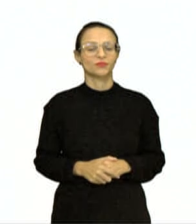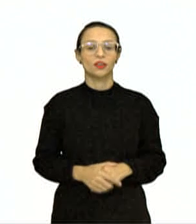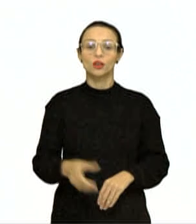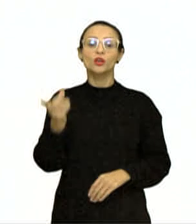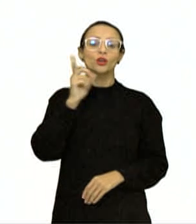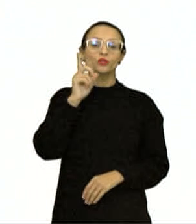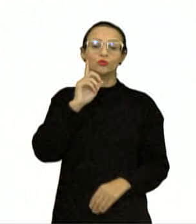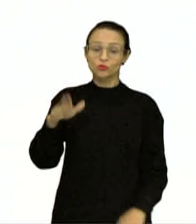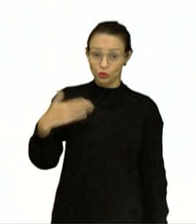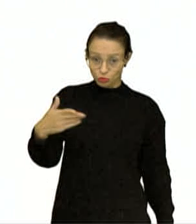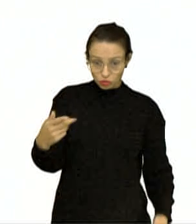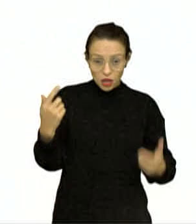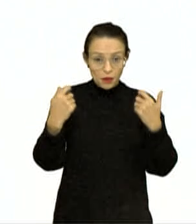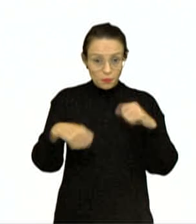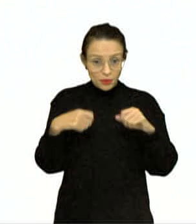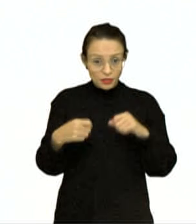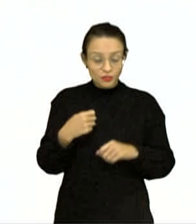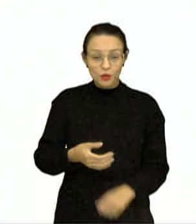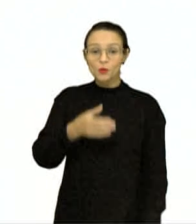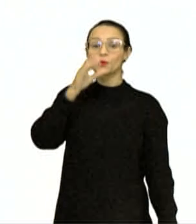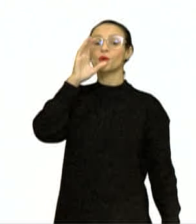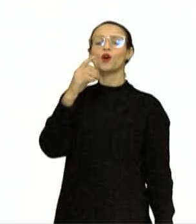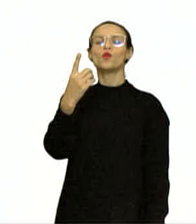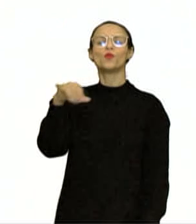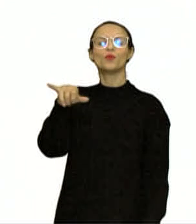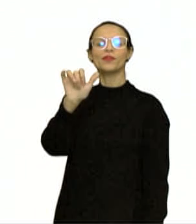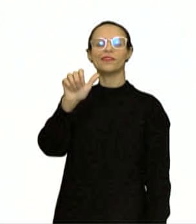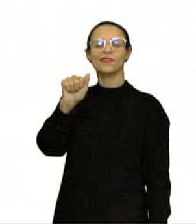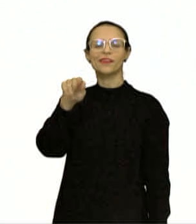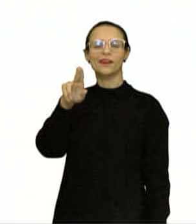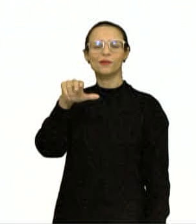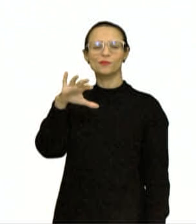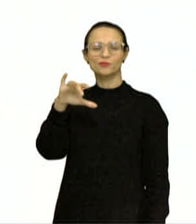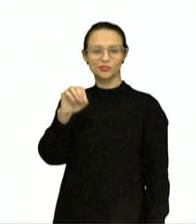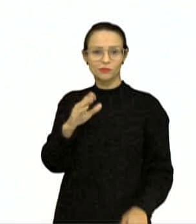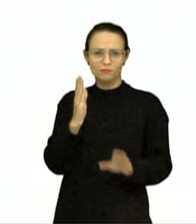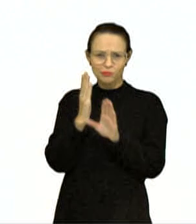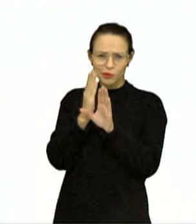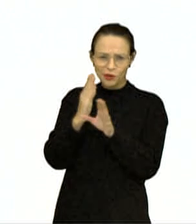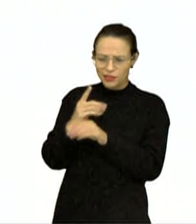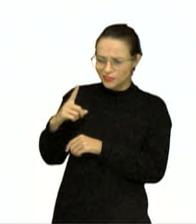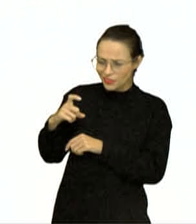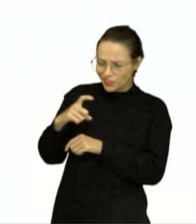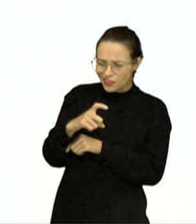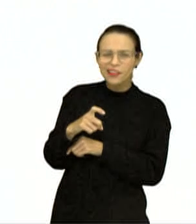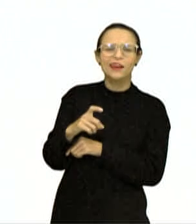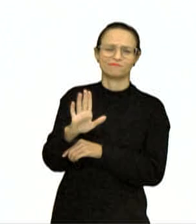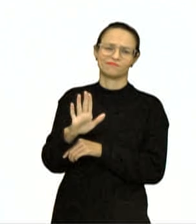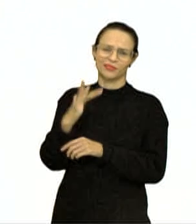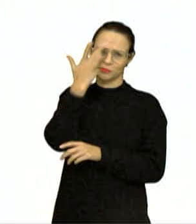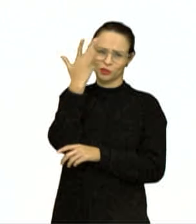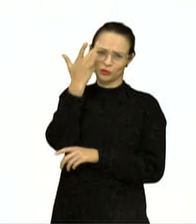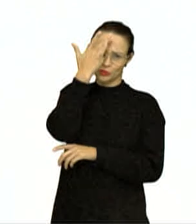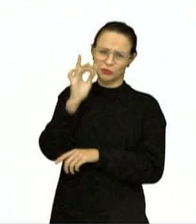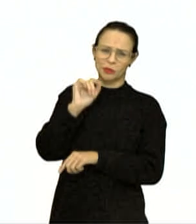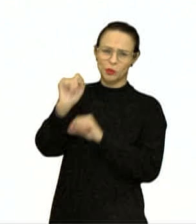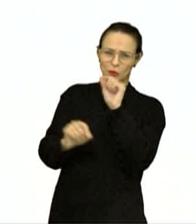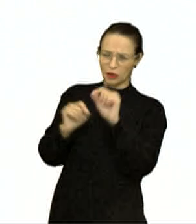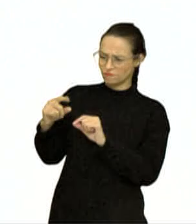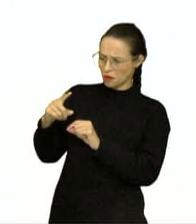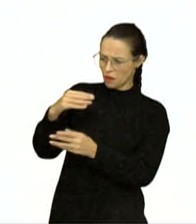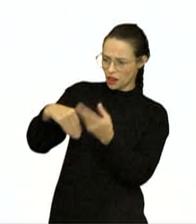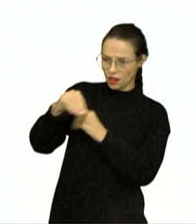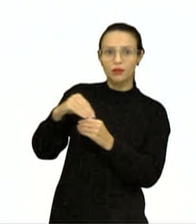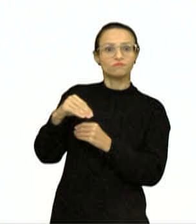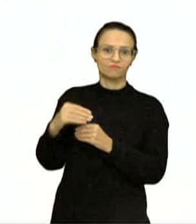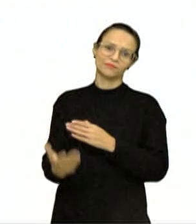Todos os dias deve-se tomar um Yakult pelos lactobacilos, que ninguém sabe bem o que é, mas que aos